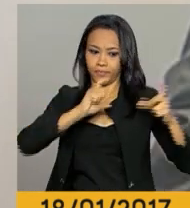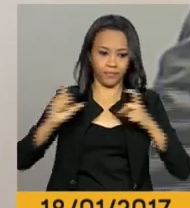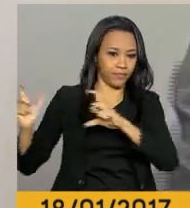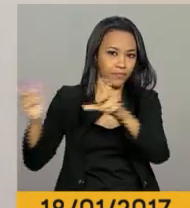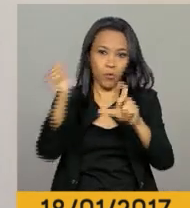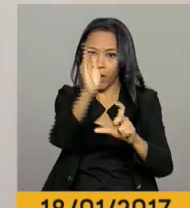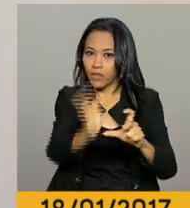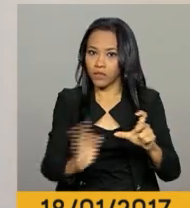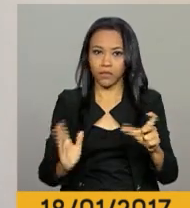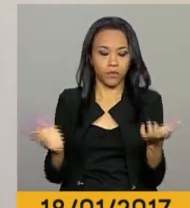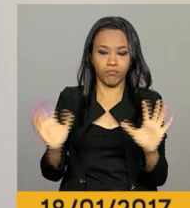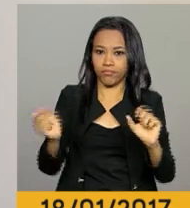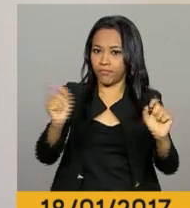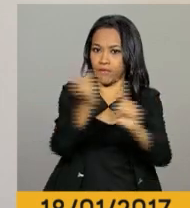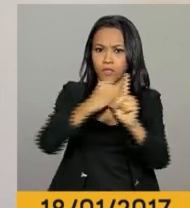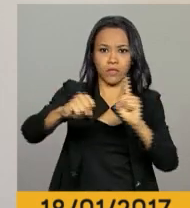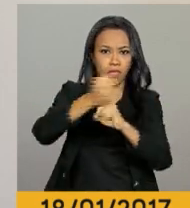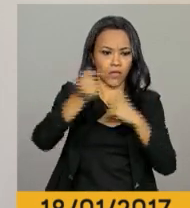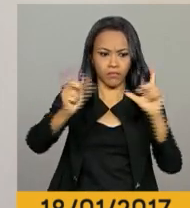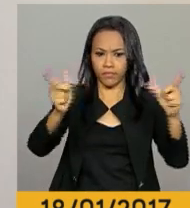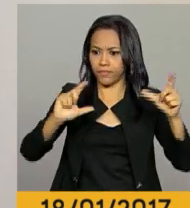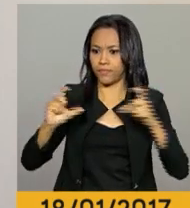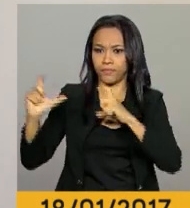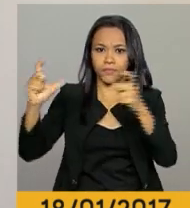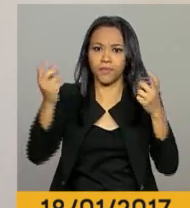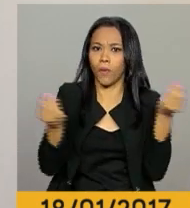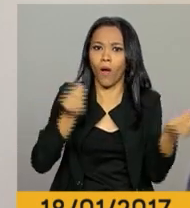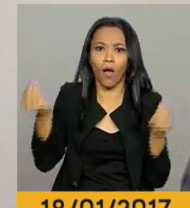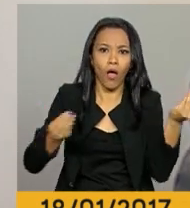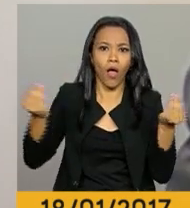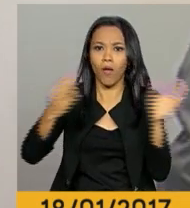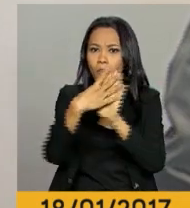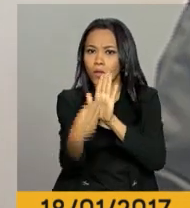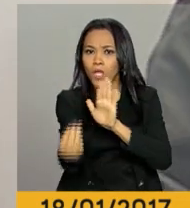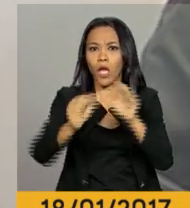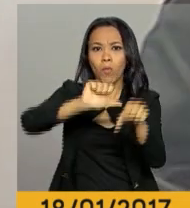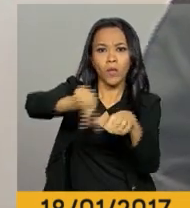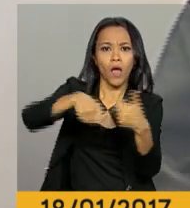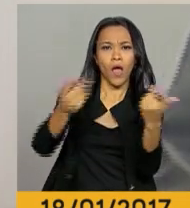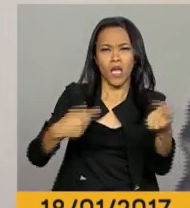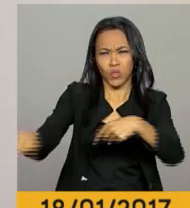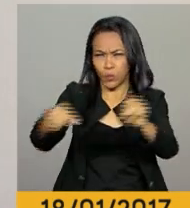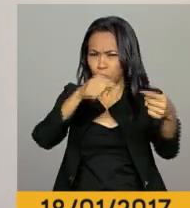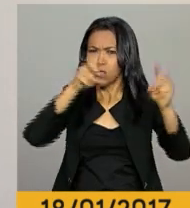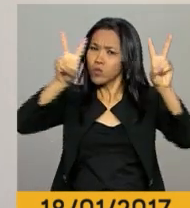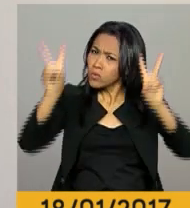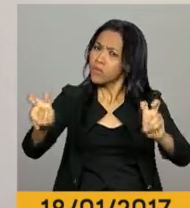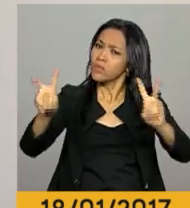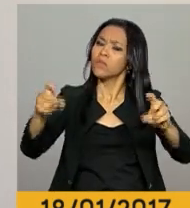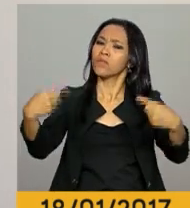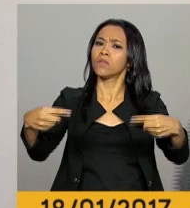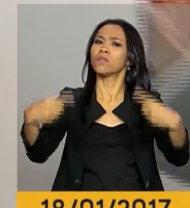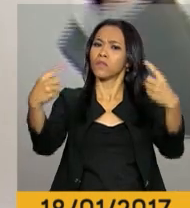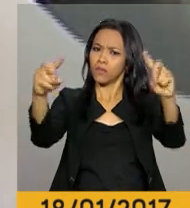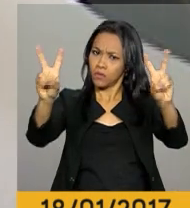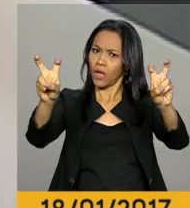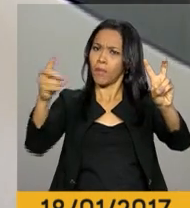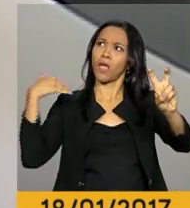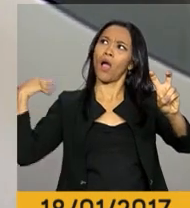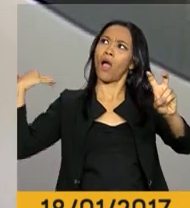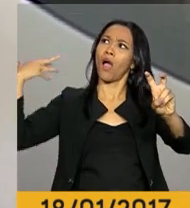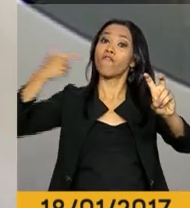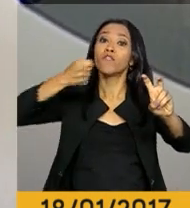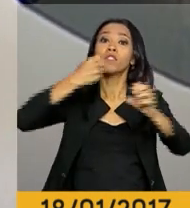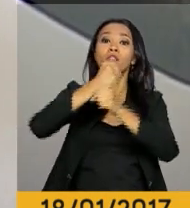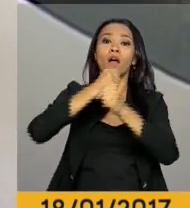agitou todos passaram Alberto a a a Dr Rachide a a a discutir o tema que já vinha sendo discutido